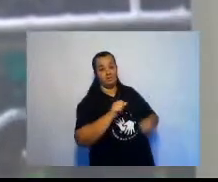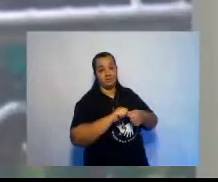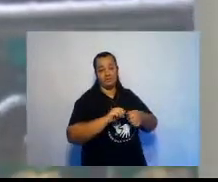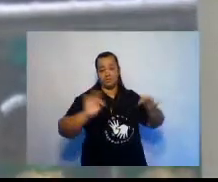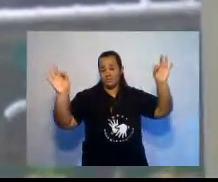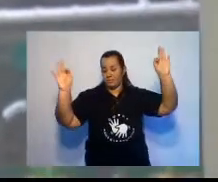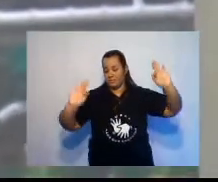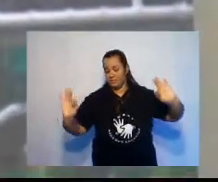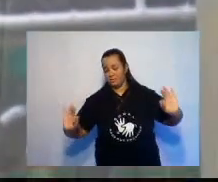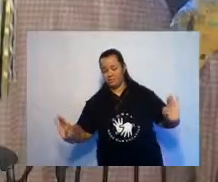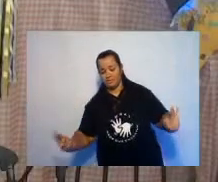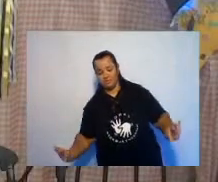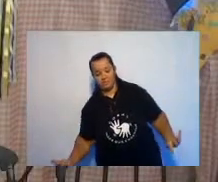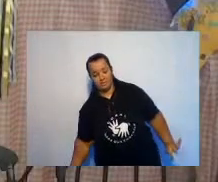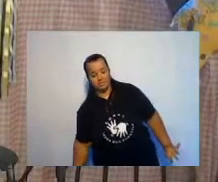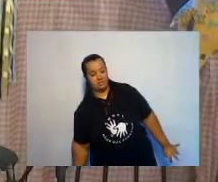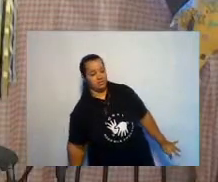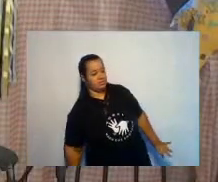Quero fazer você